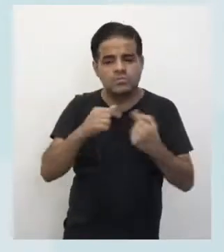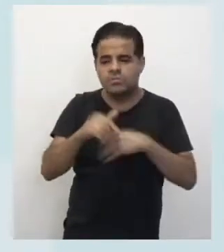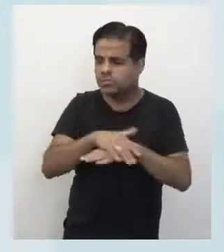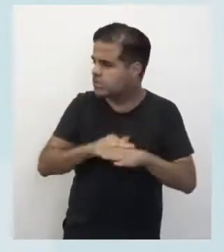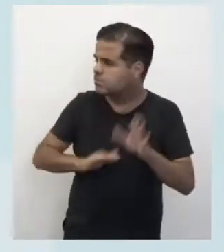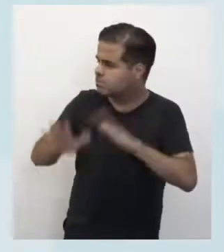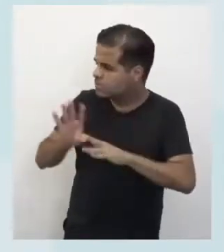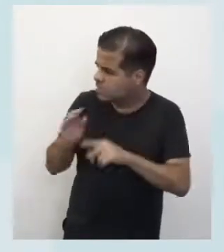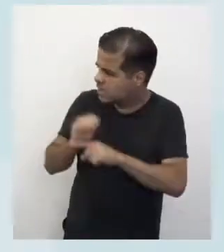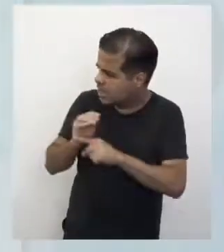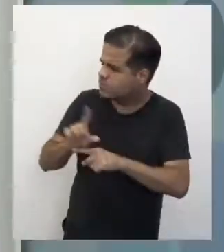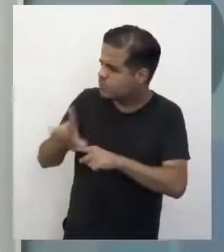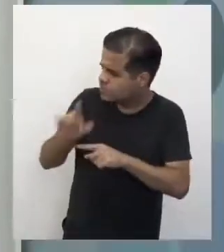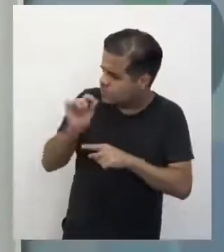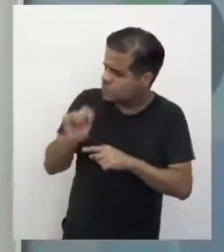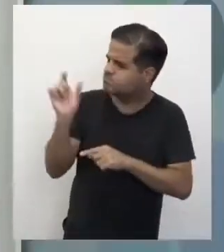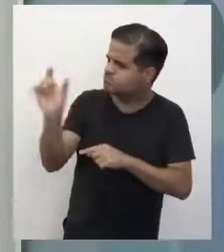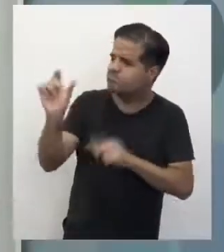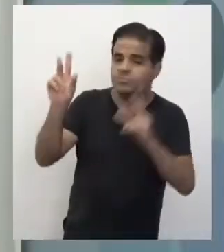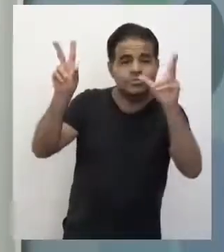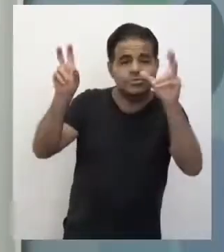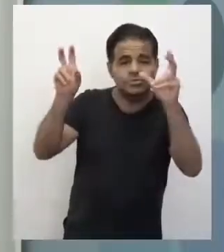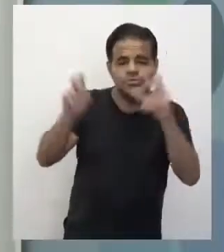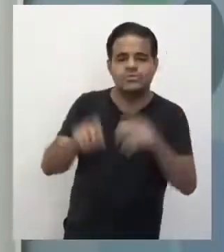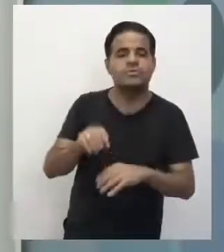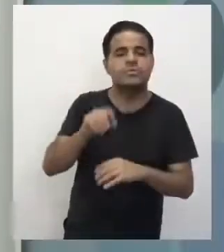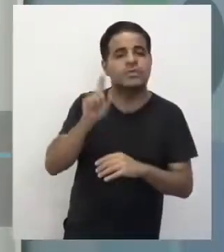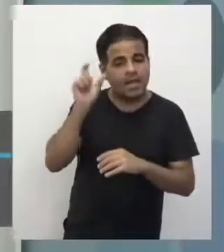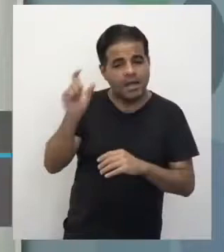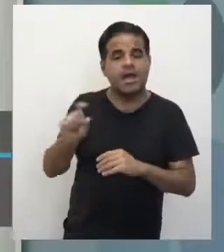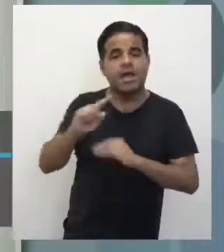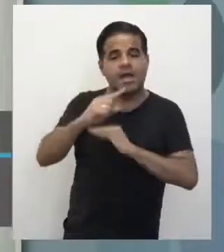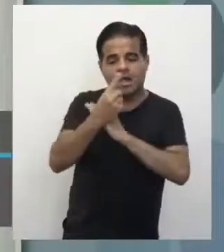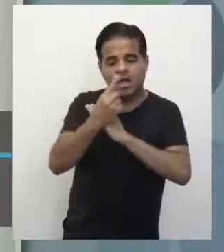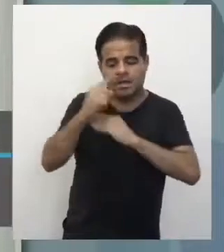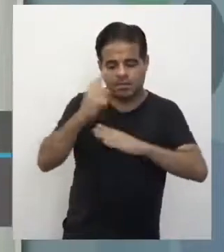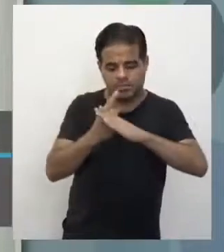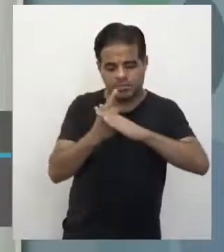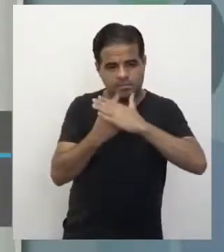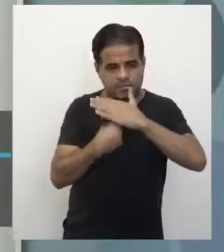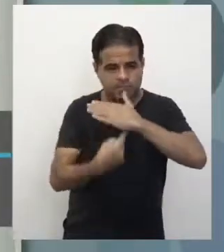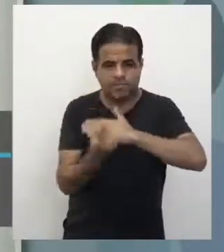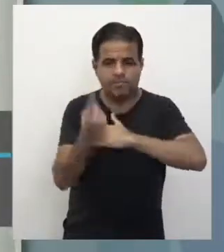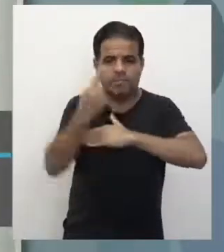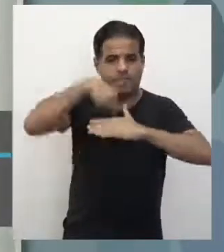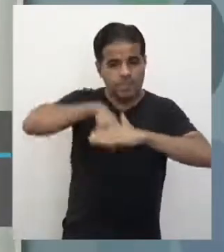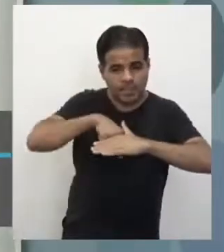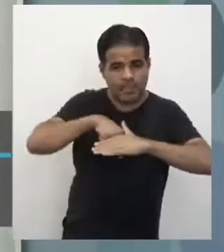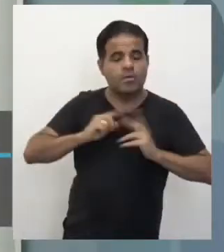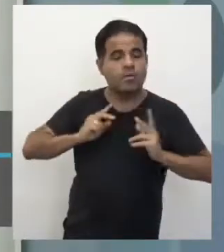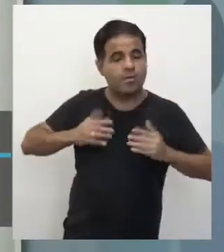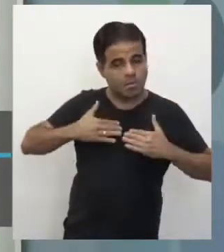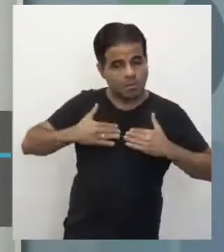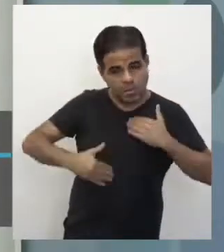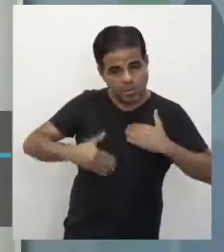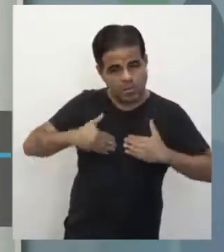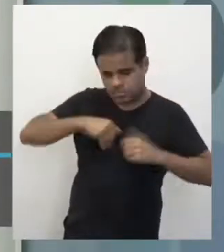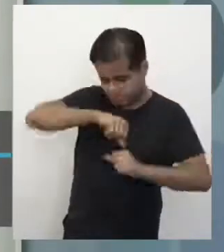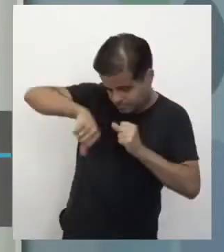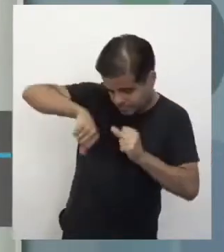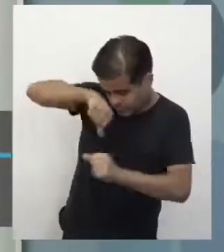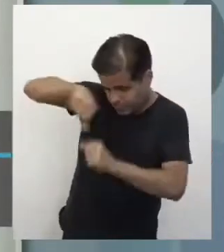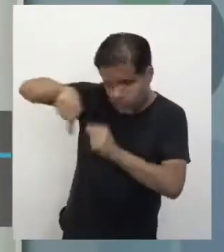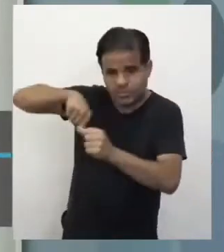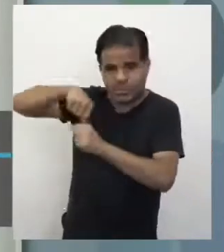muito cuidado eu escolhi esse título, né? A subjetividade é a arte da permanência do eu. Mesmo o meu corpo se transformando